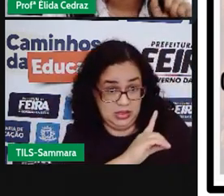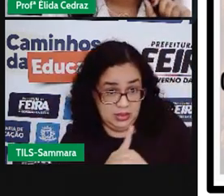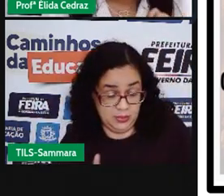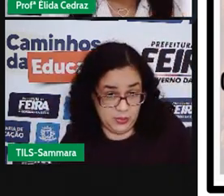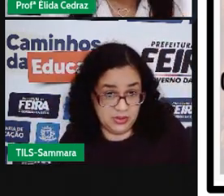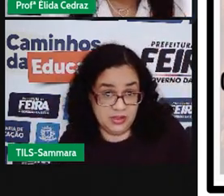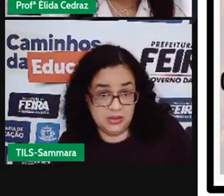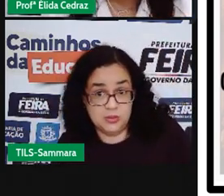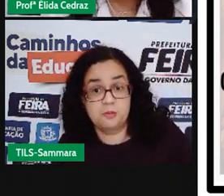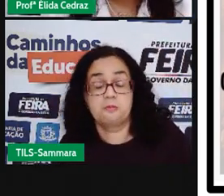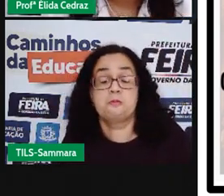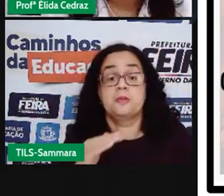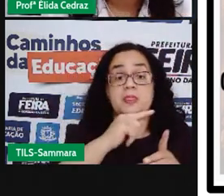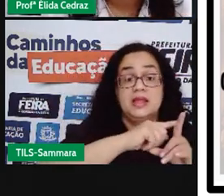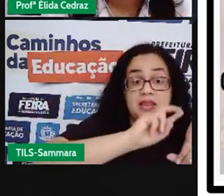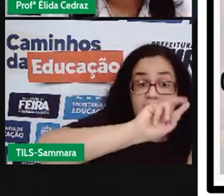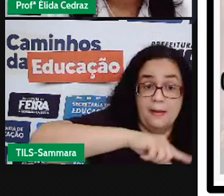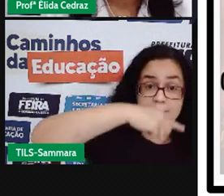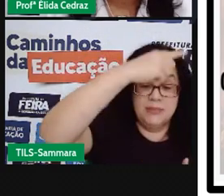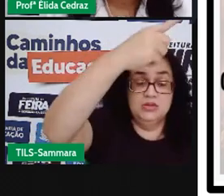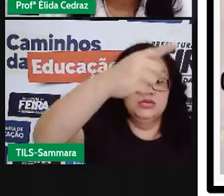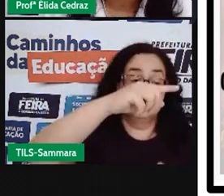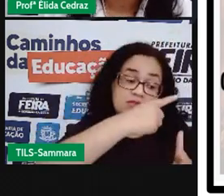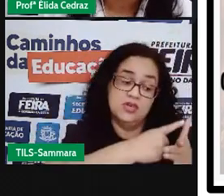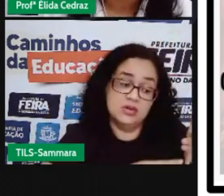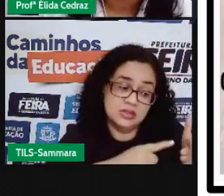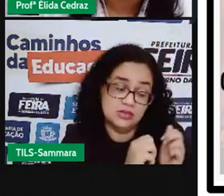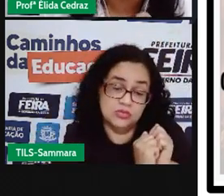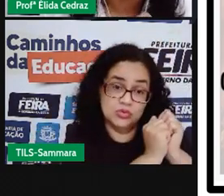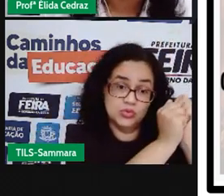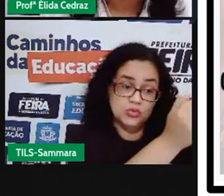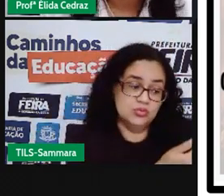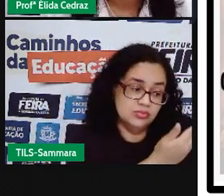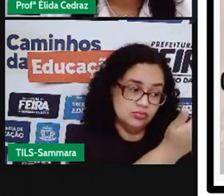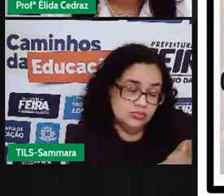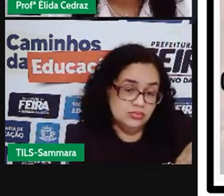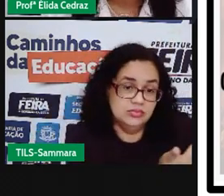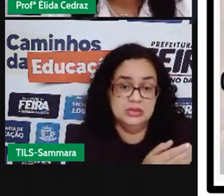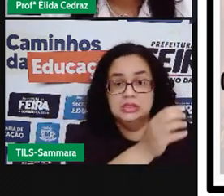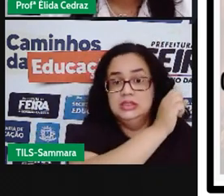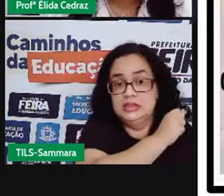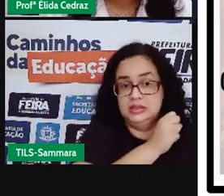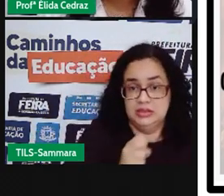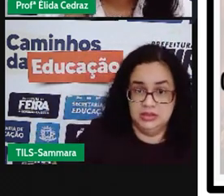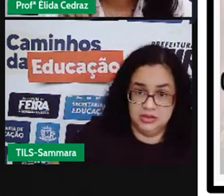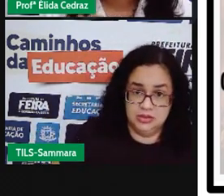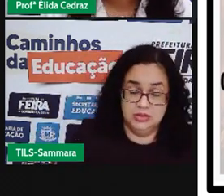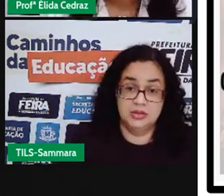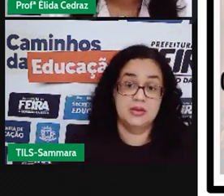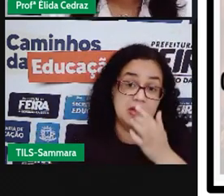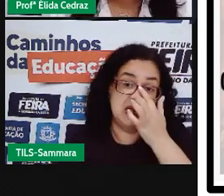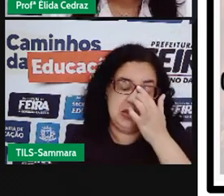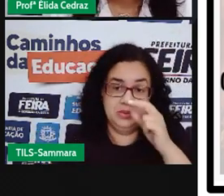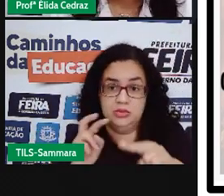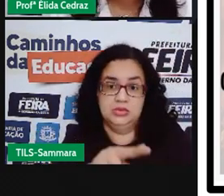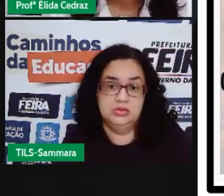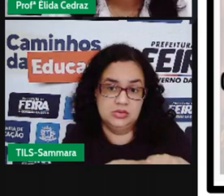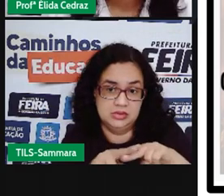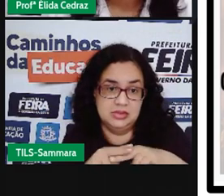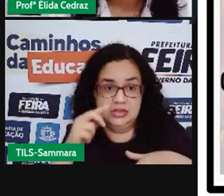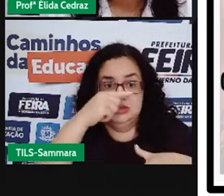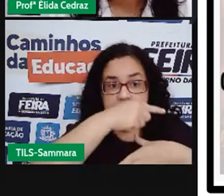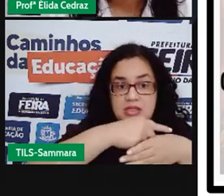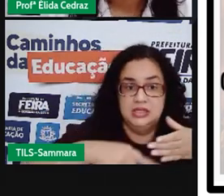nos deputados e os deputados votavam nos senadores. Por esse motivo,